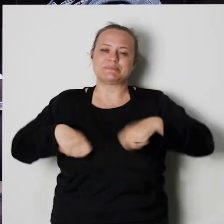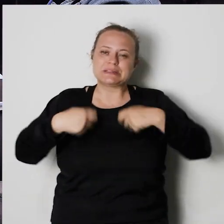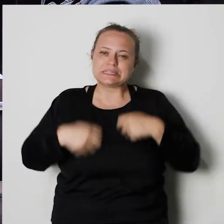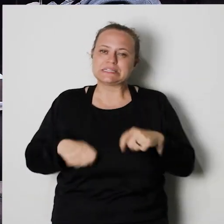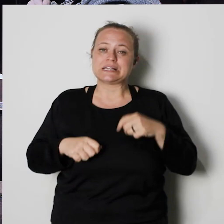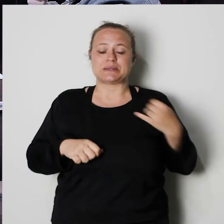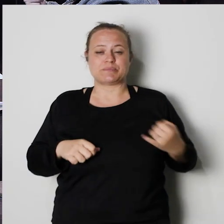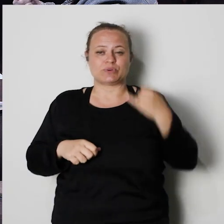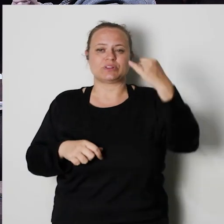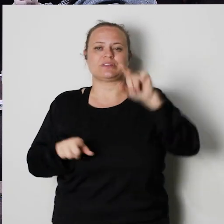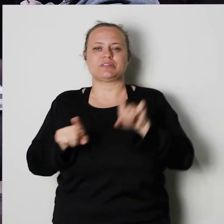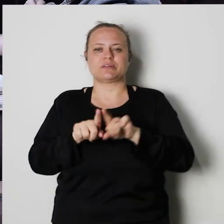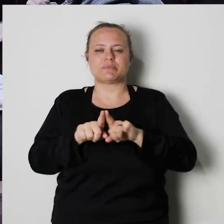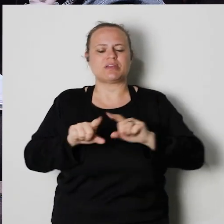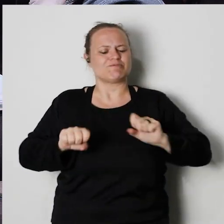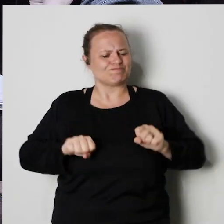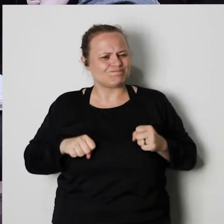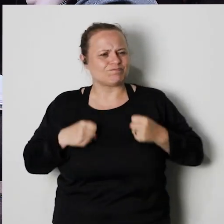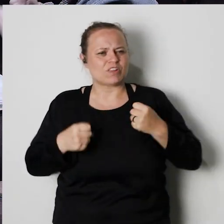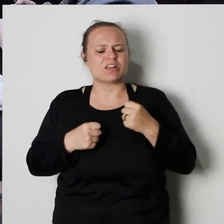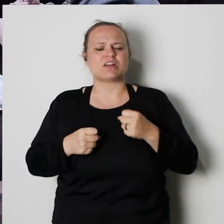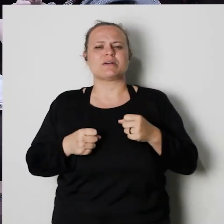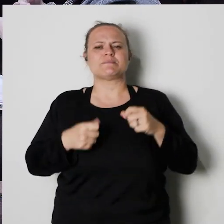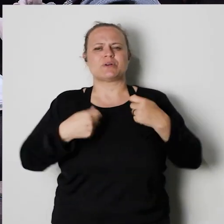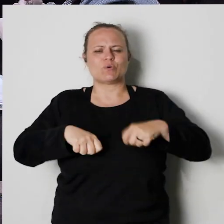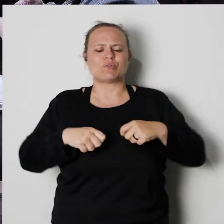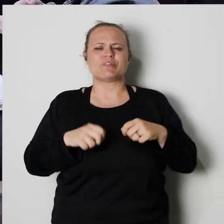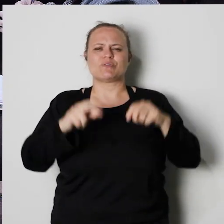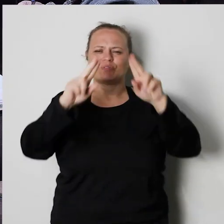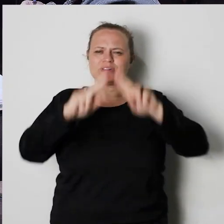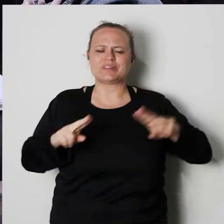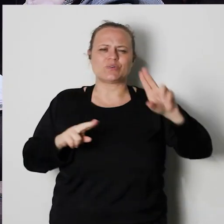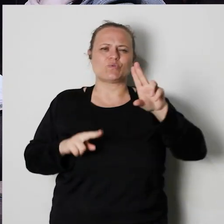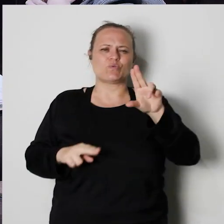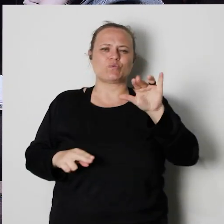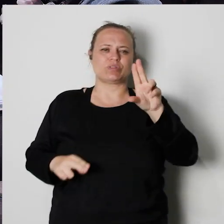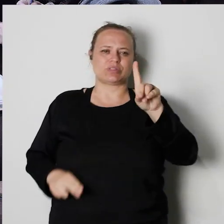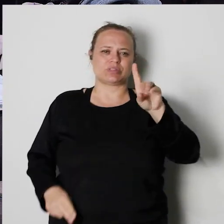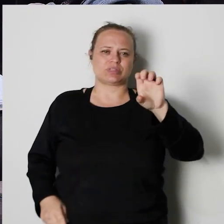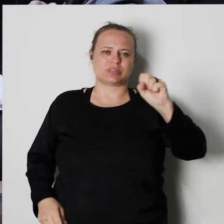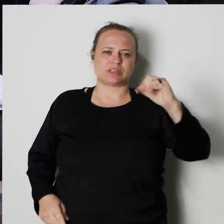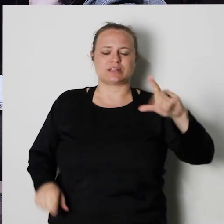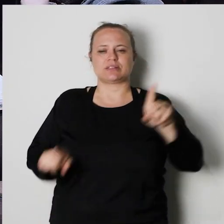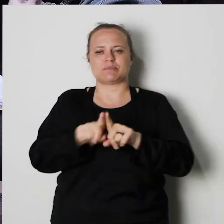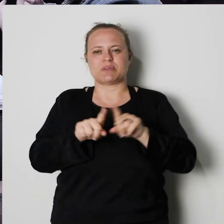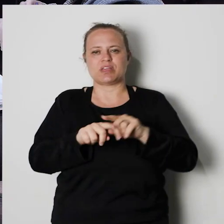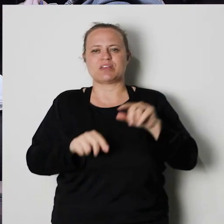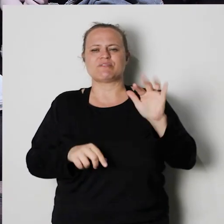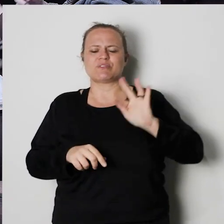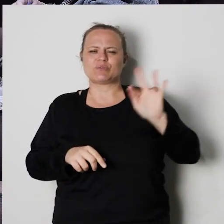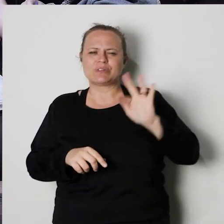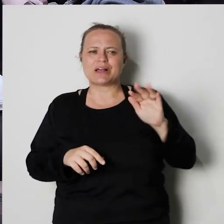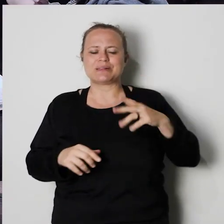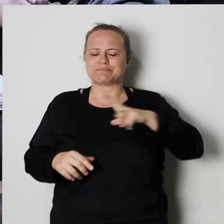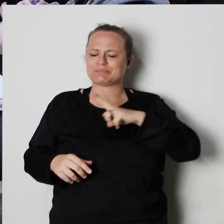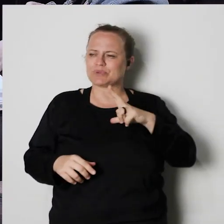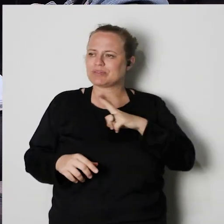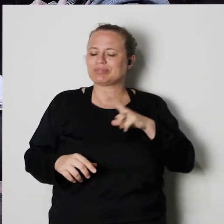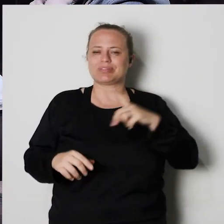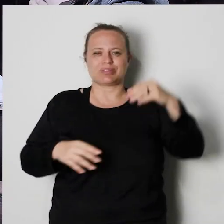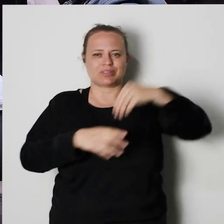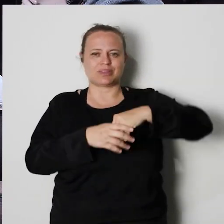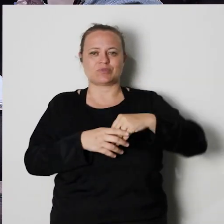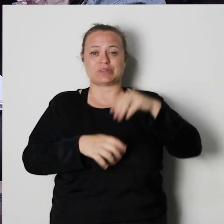eu acho que é uma coisa que eu coloco para essa necessidade importante que a gente tem e reforço, assim, contem com as universidades, o UFSC, o